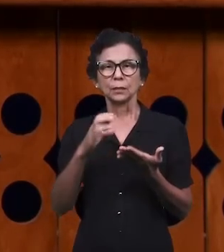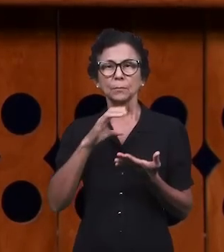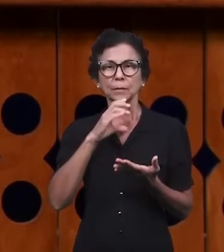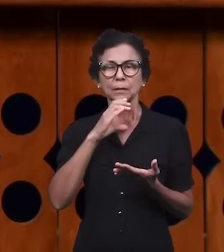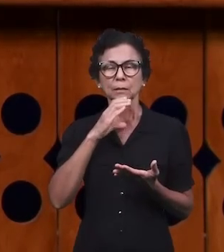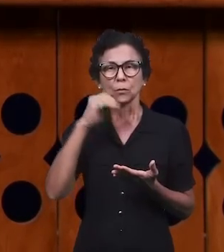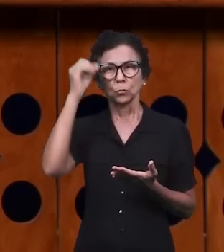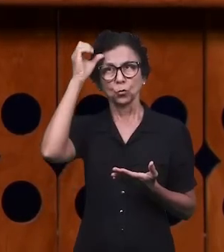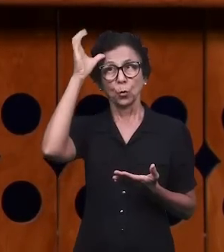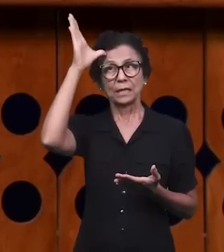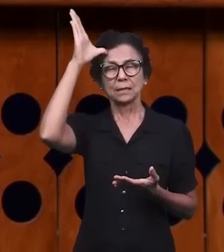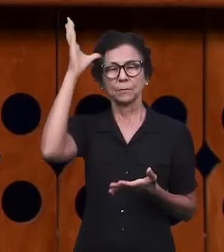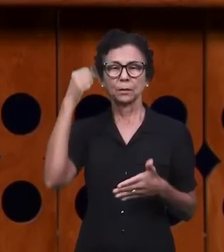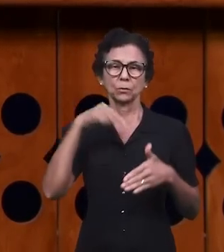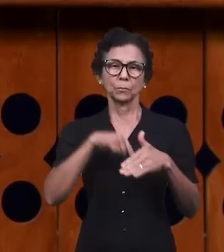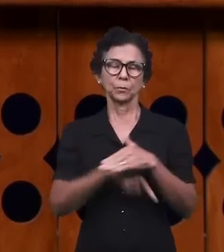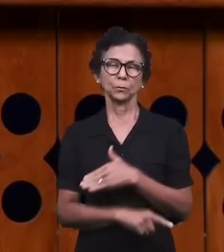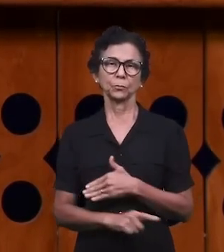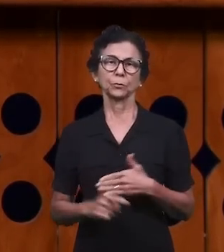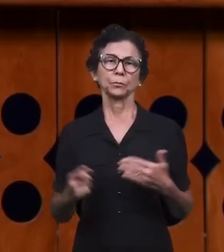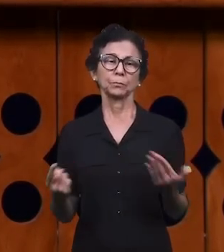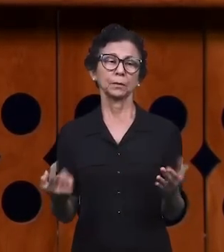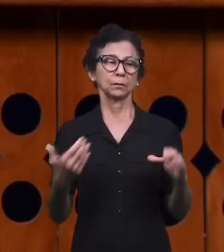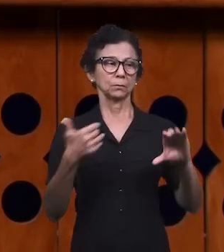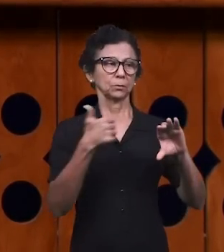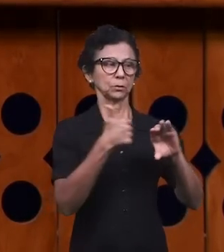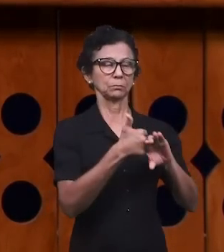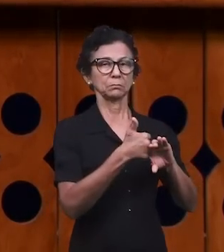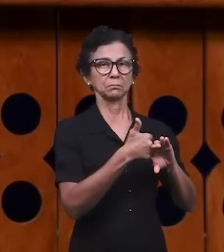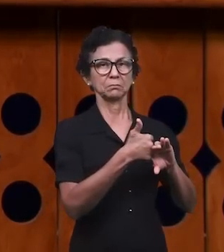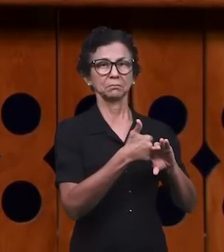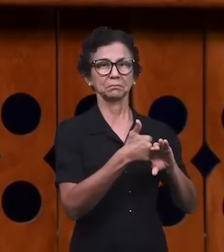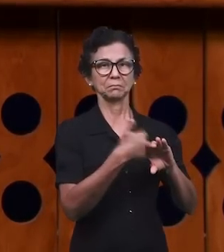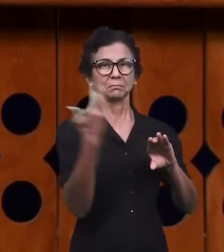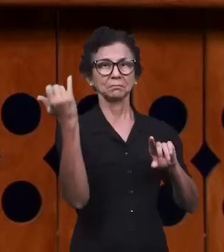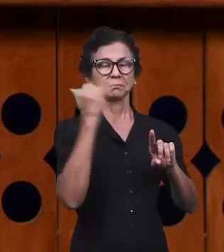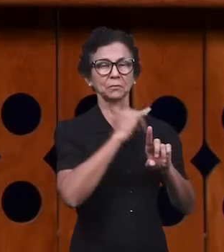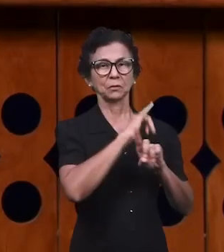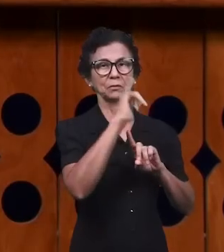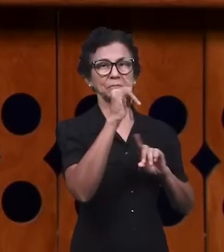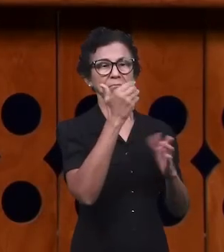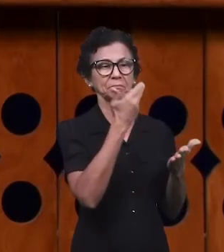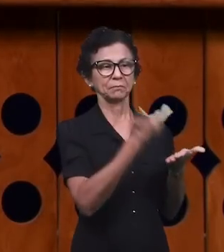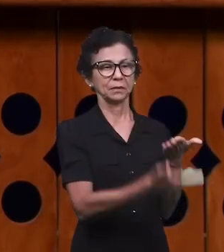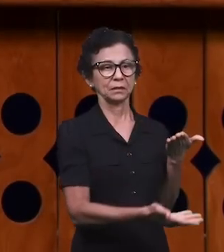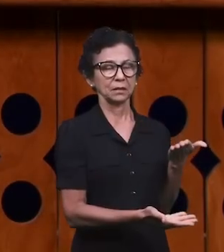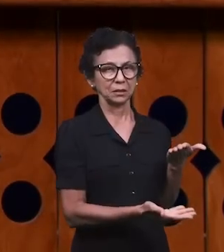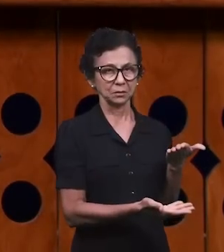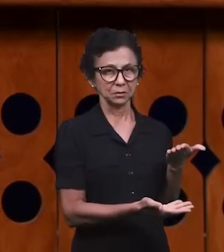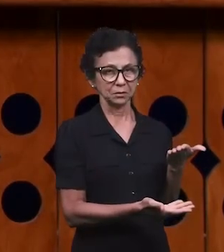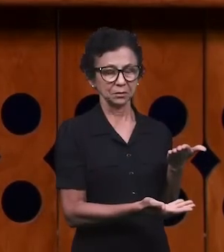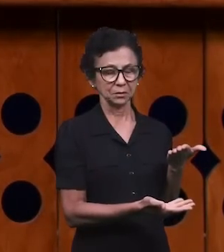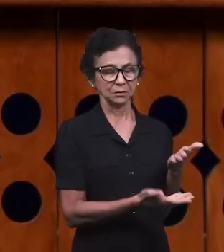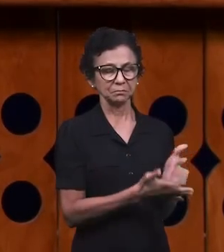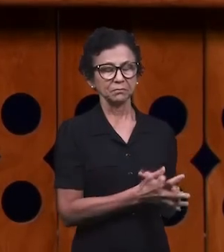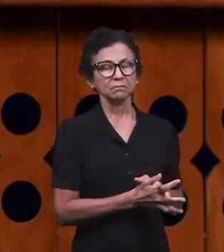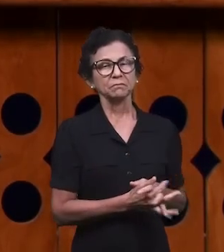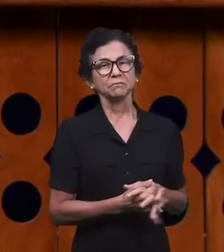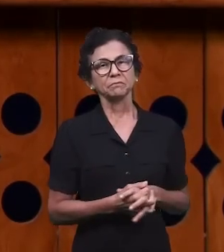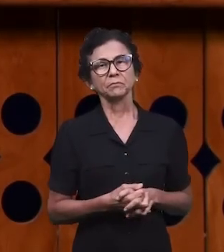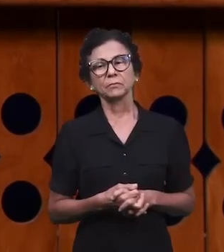um cristianismo que perdeu o profético. Então, as